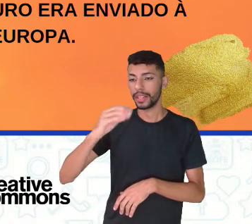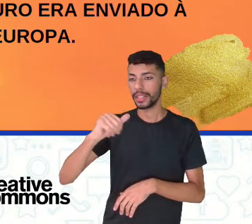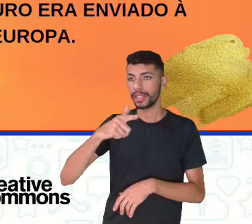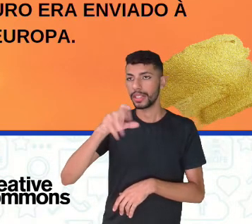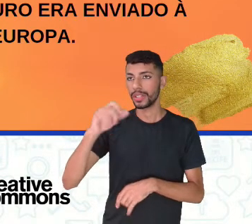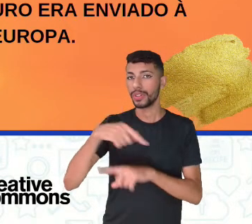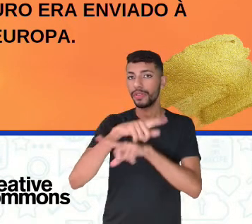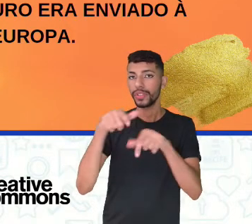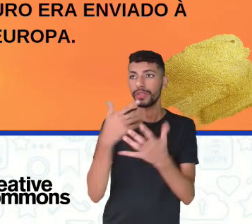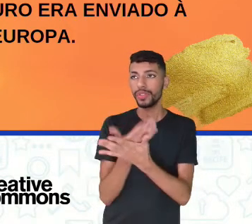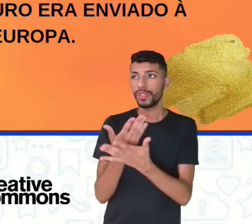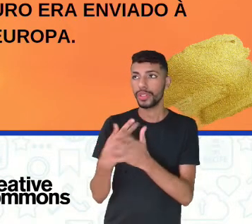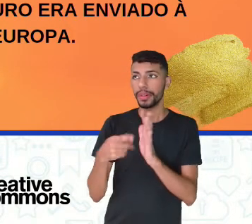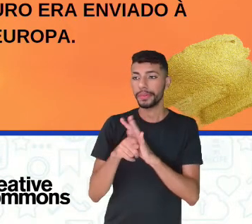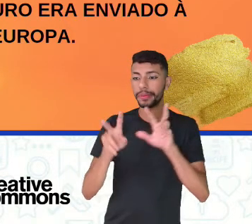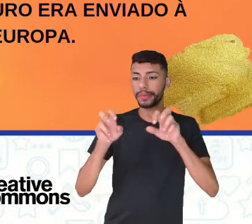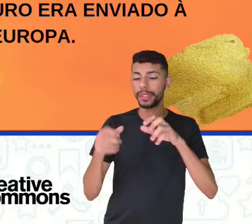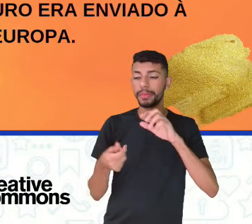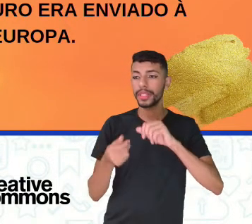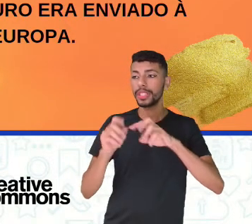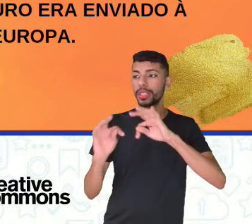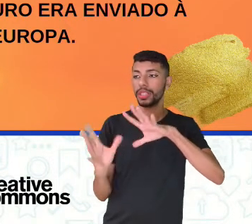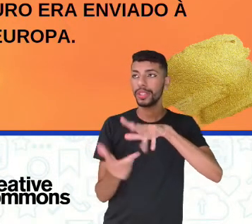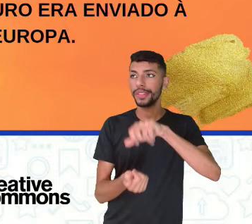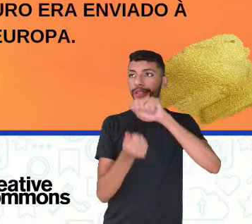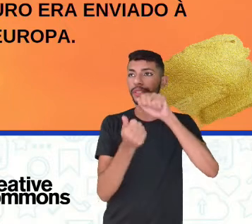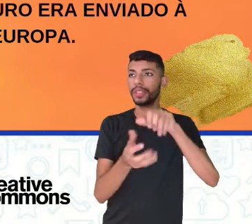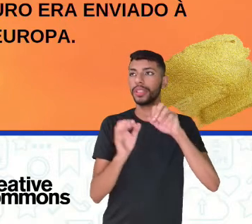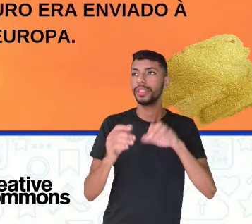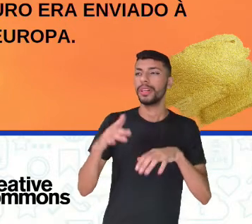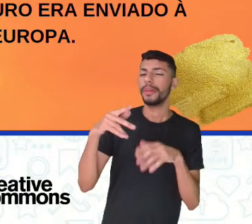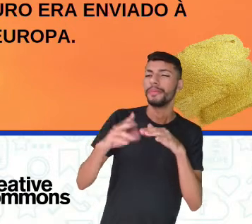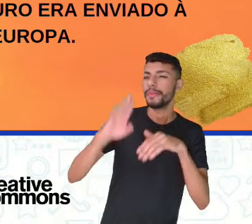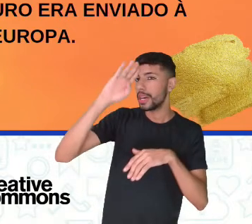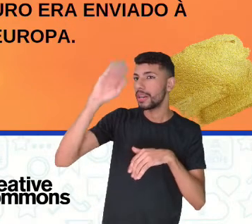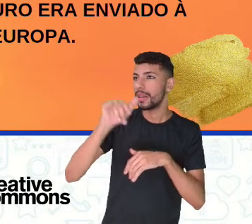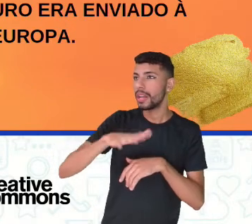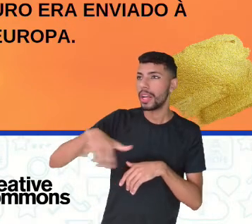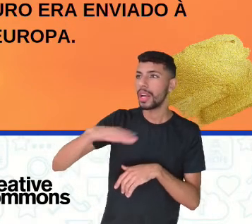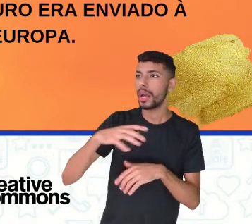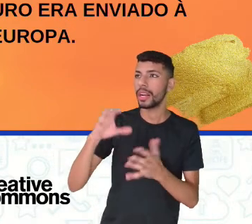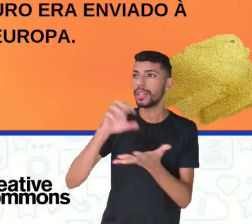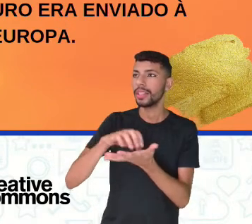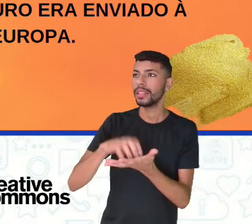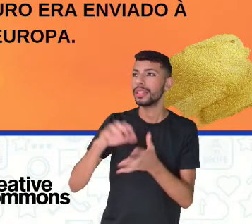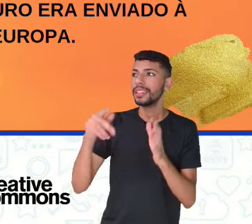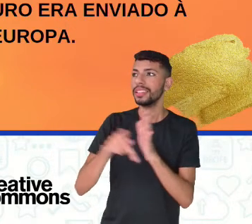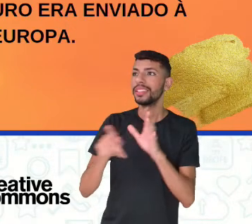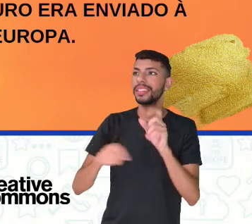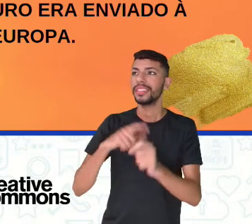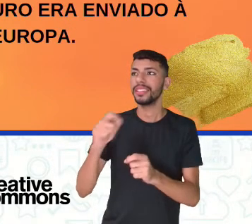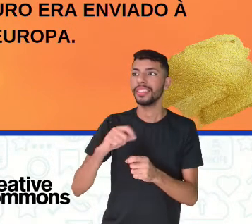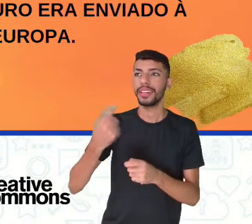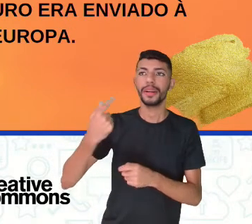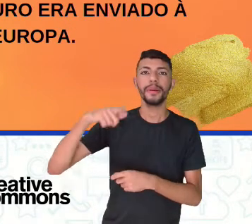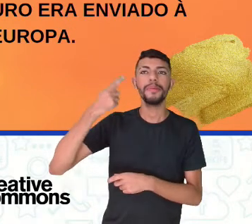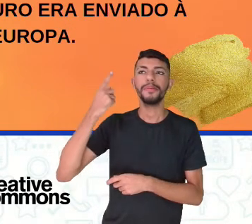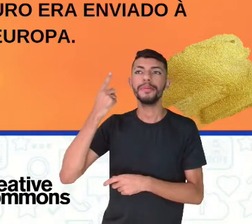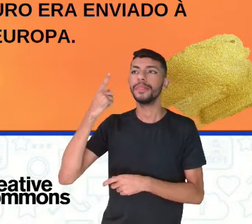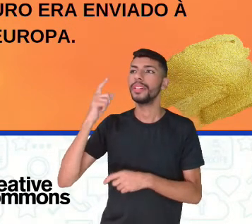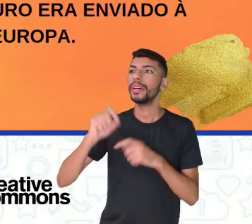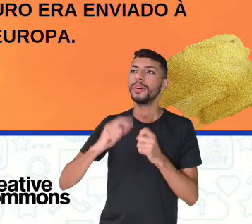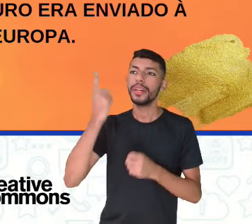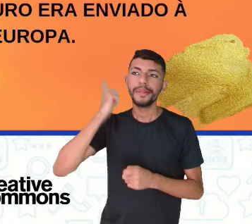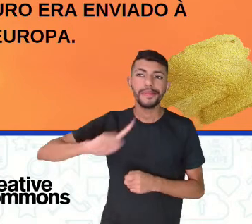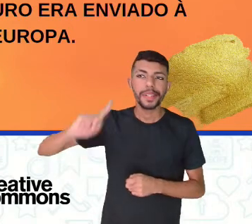né? Principalmente ali naquela região central do Brasil, Minas Gerais, Mato Grosso,